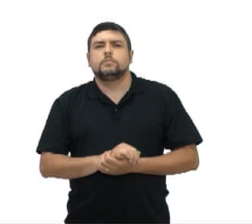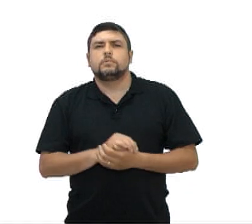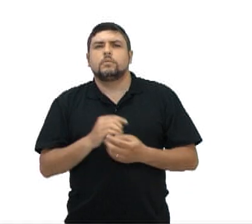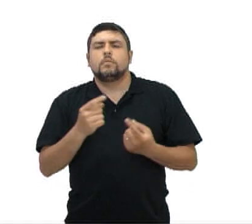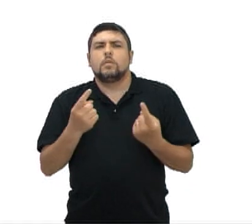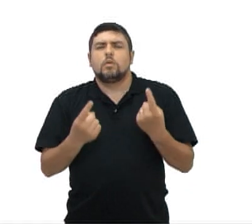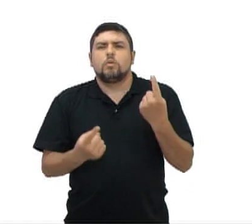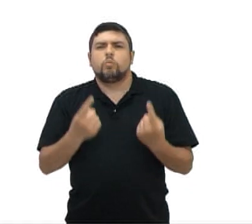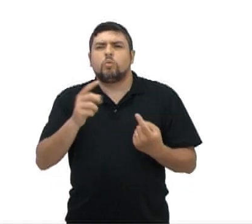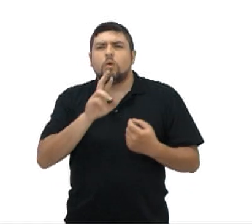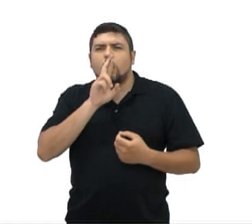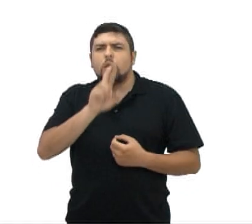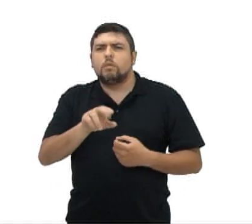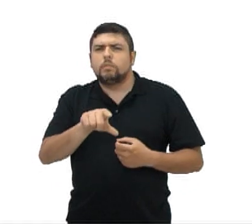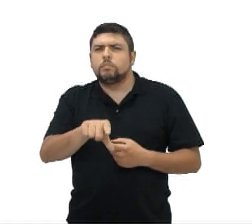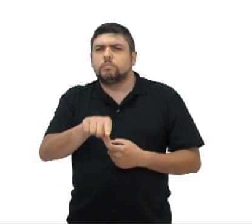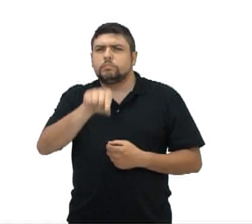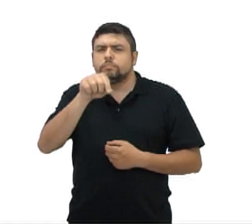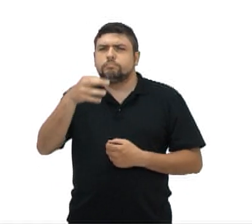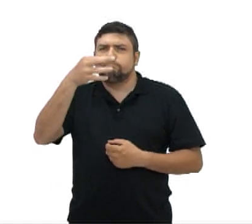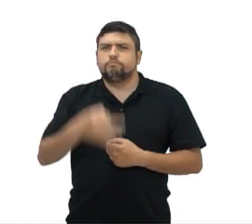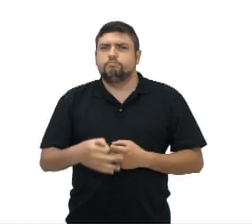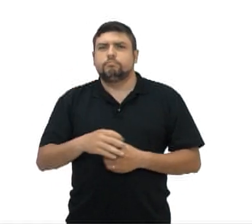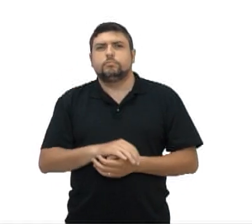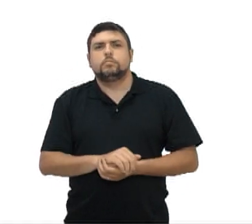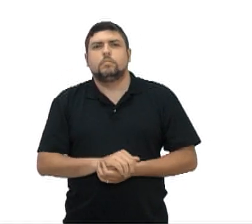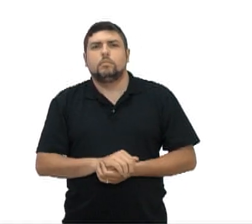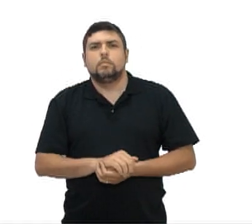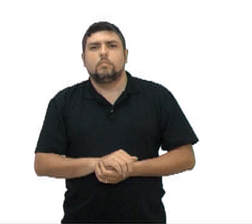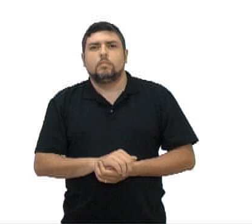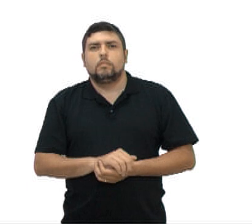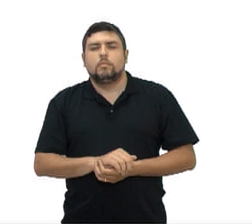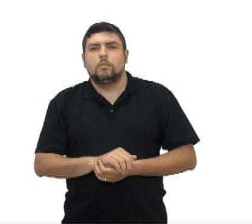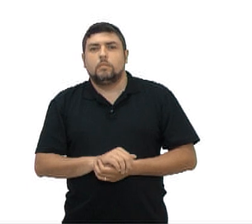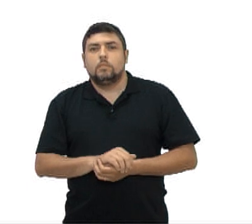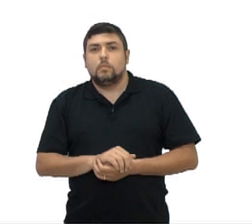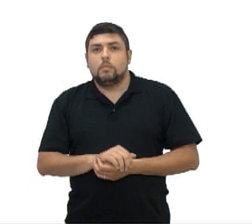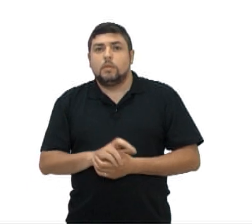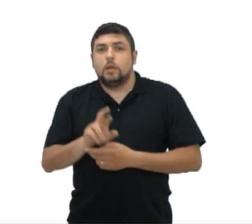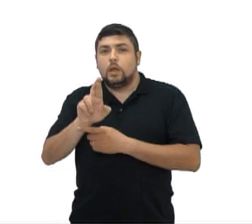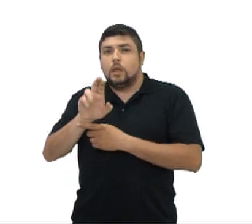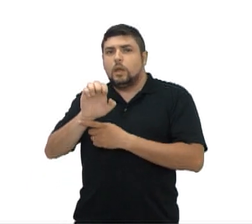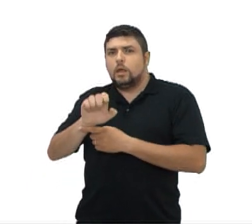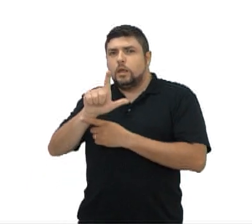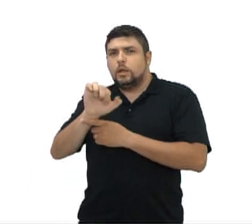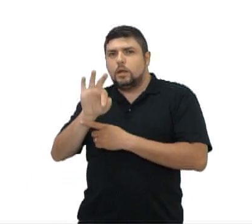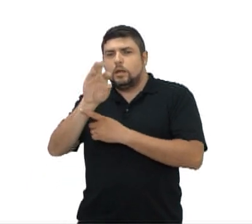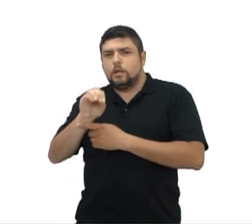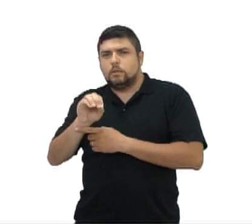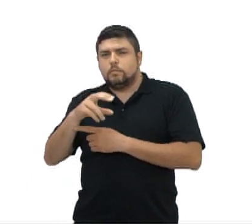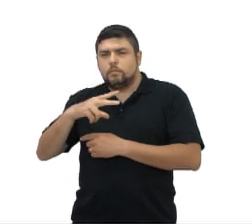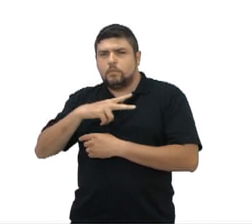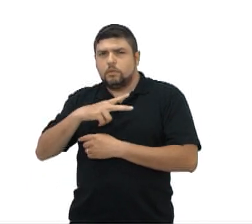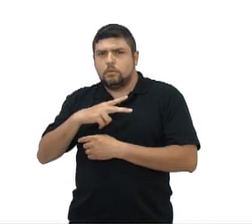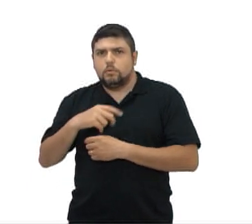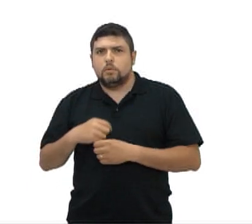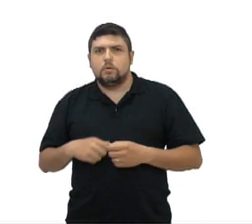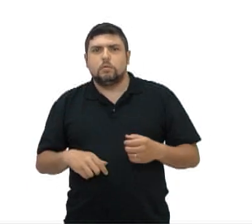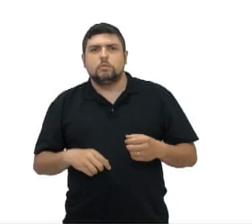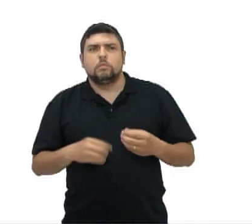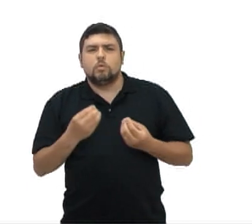alternativa correta. Questão 1. Os relatos pessoais são narrados em... Primeira alternativa.